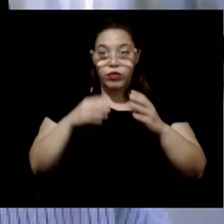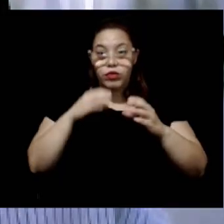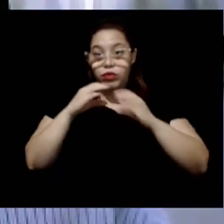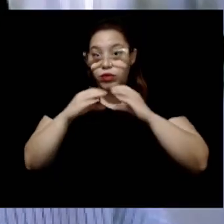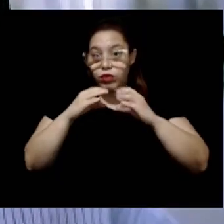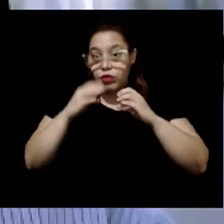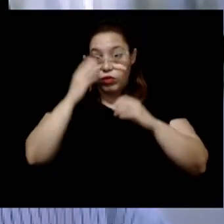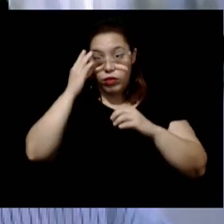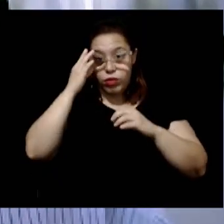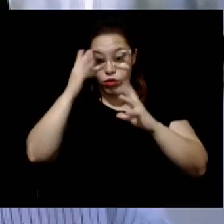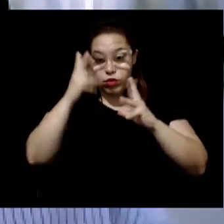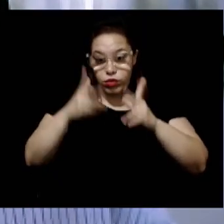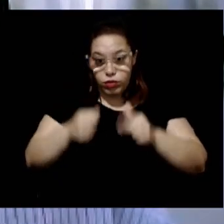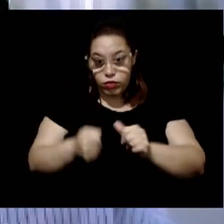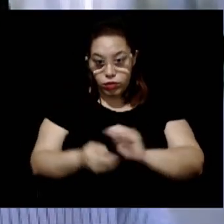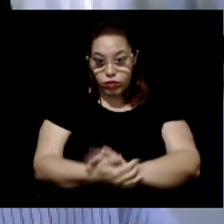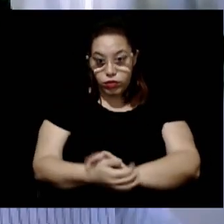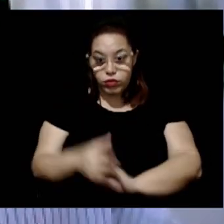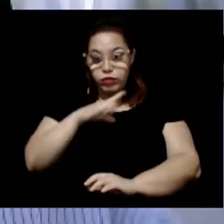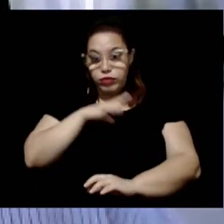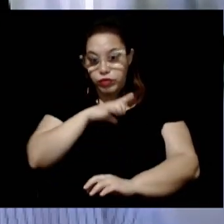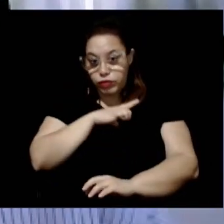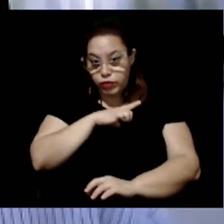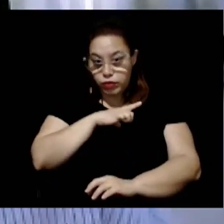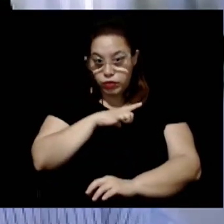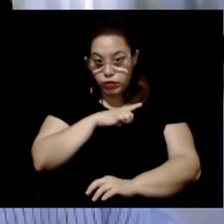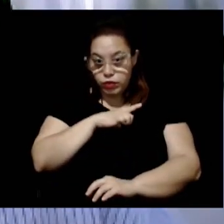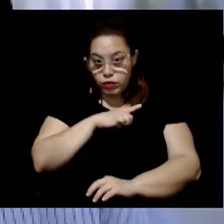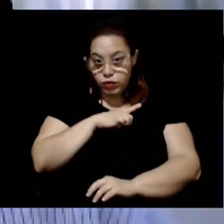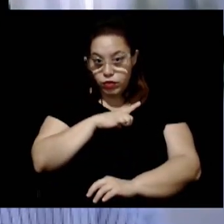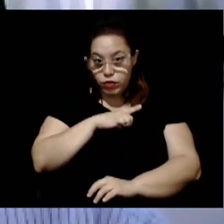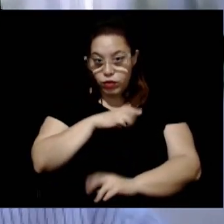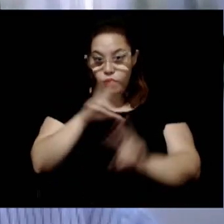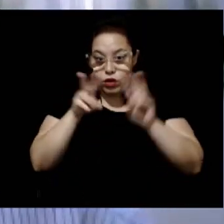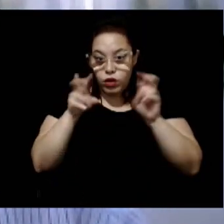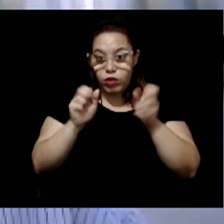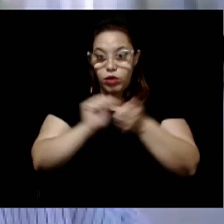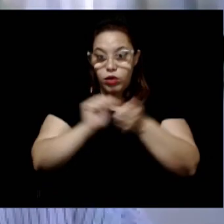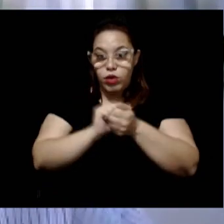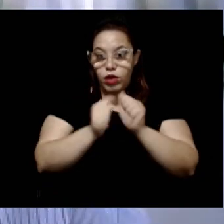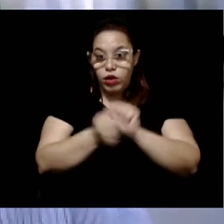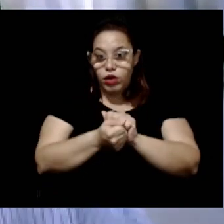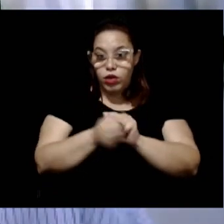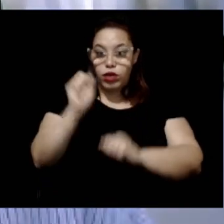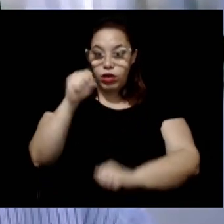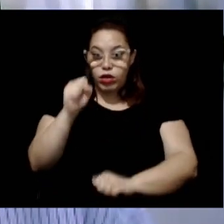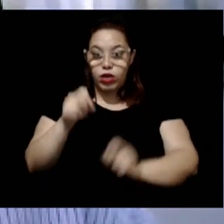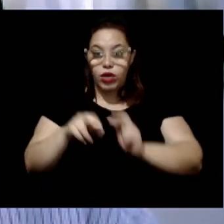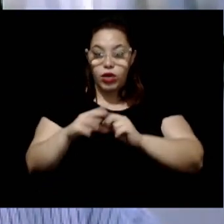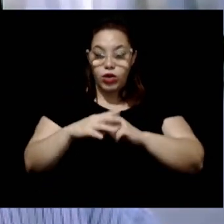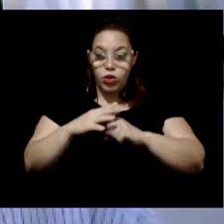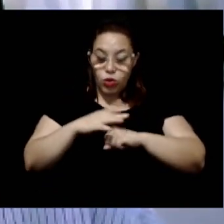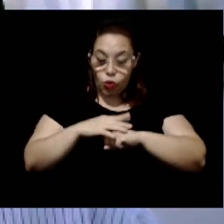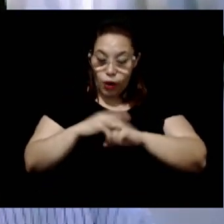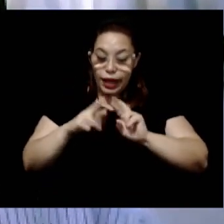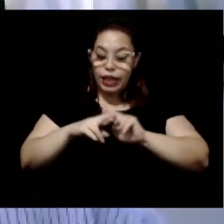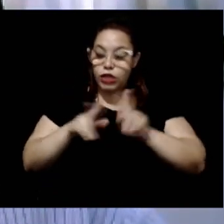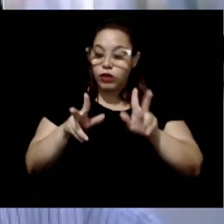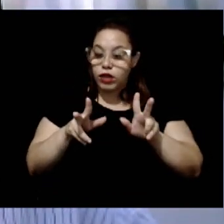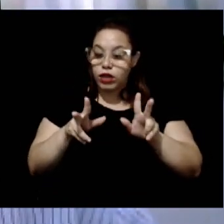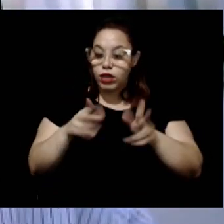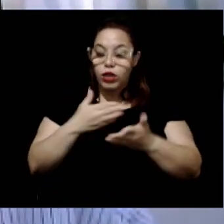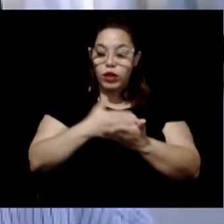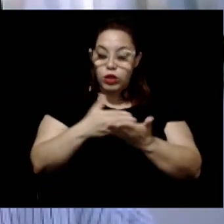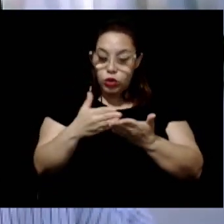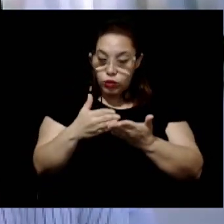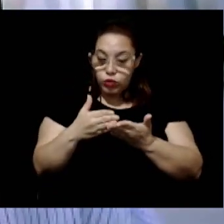tem reumatismo, se não usarem o termo adequado, quando na verdade tem doenças diferentes. E eu disse no começo, informação